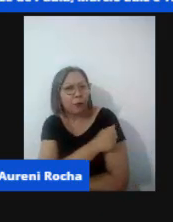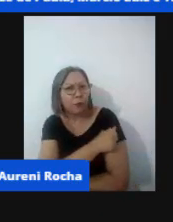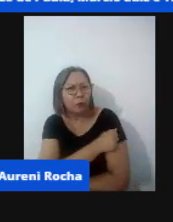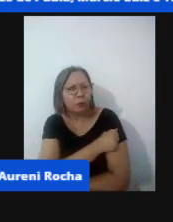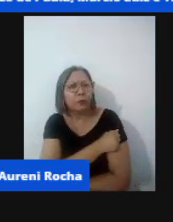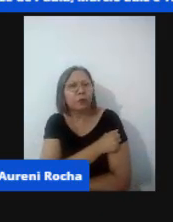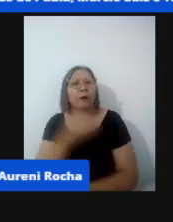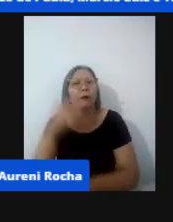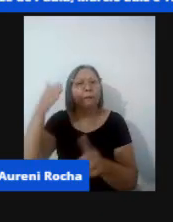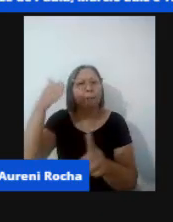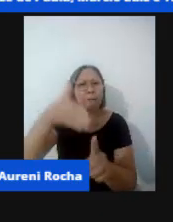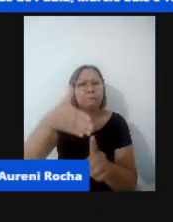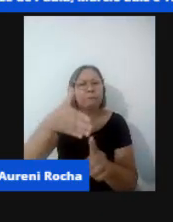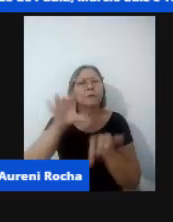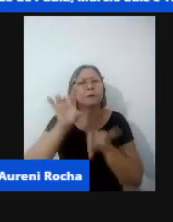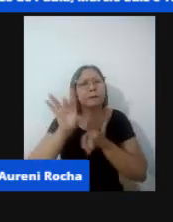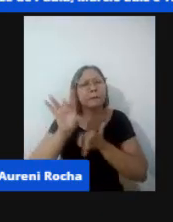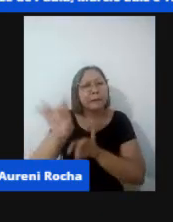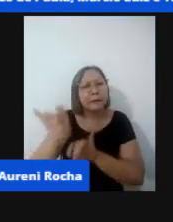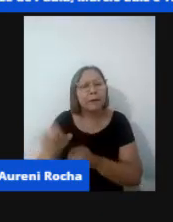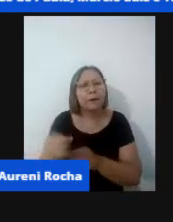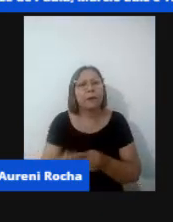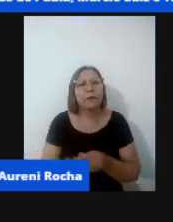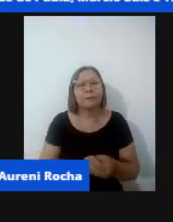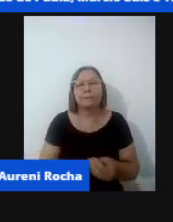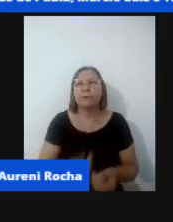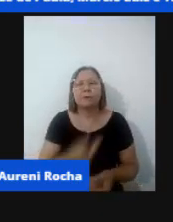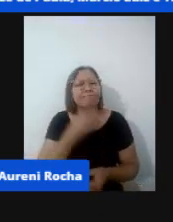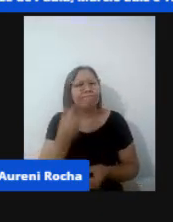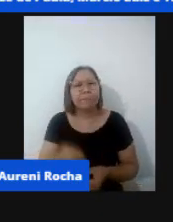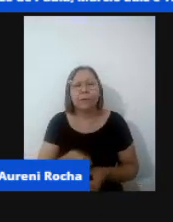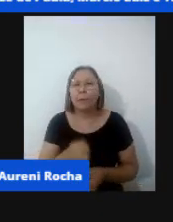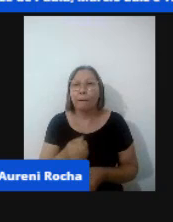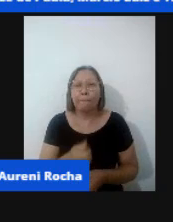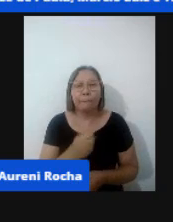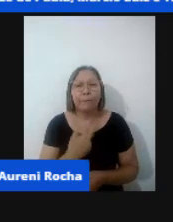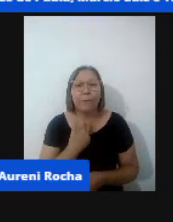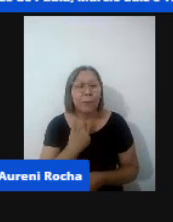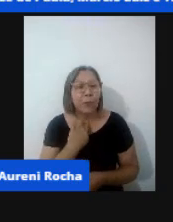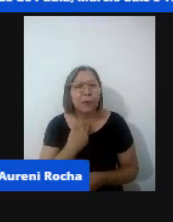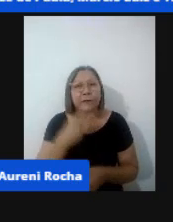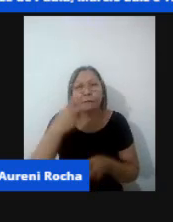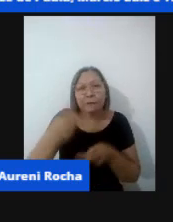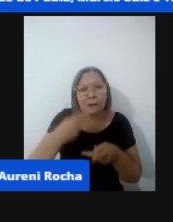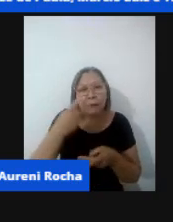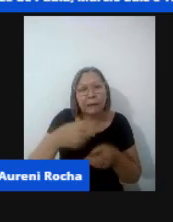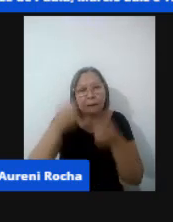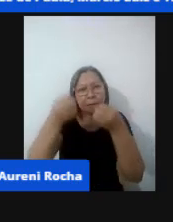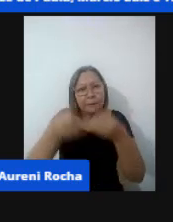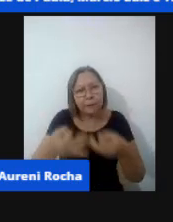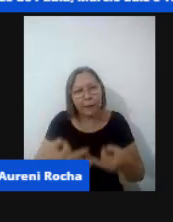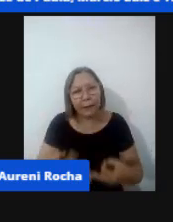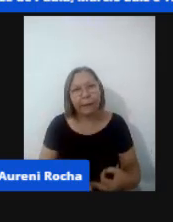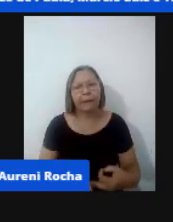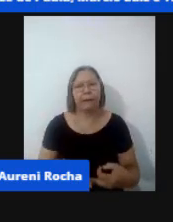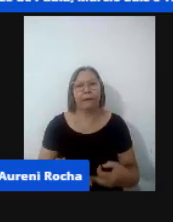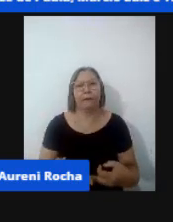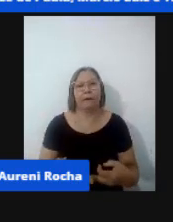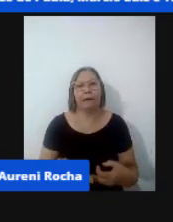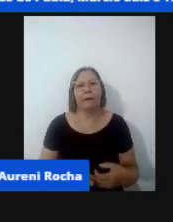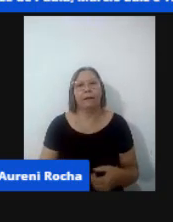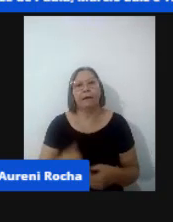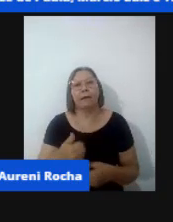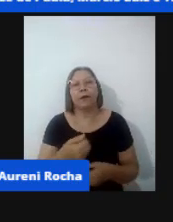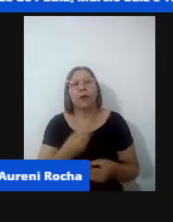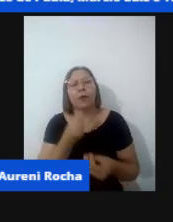educação especial, a gente não pode deixar de falar, pode ir seguindo o slide, a gente não pode deixar de falar